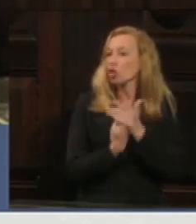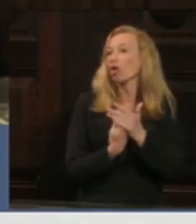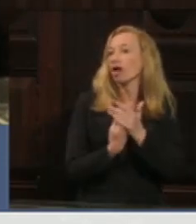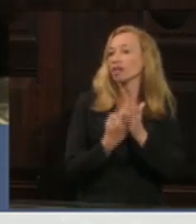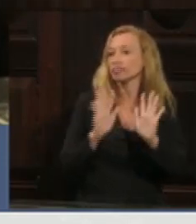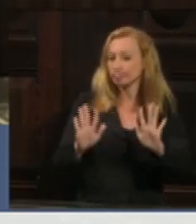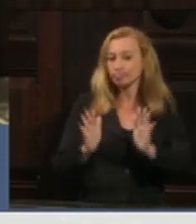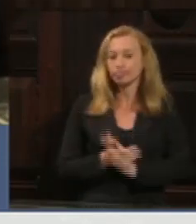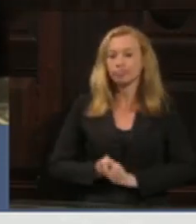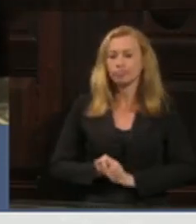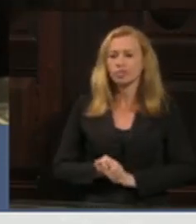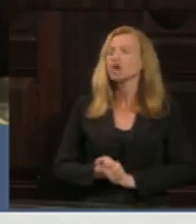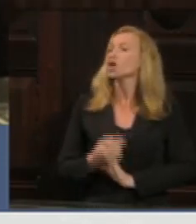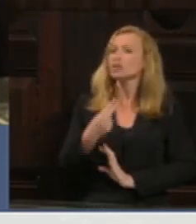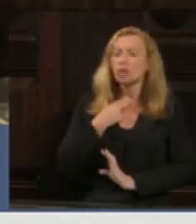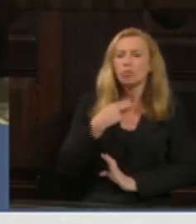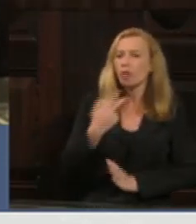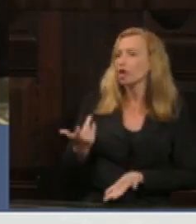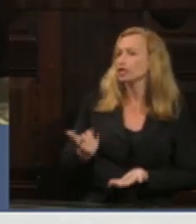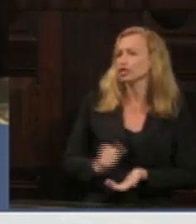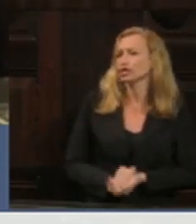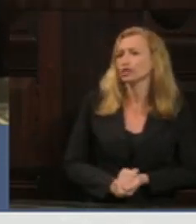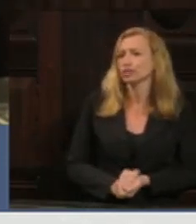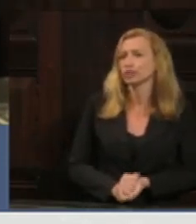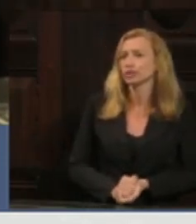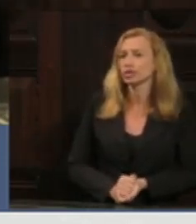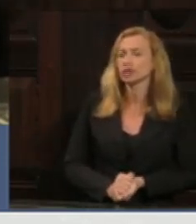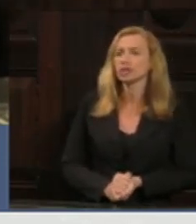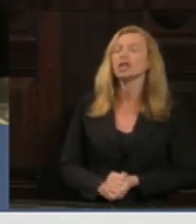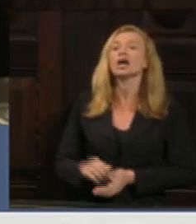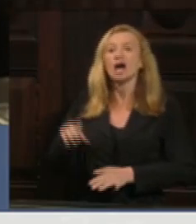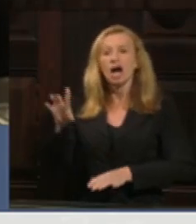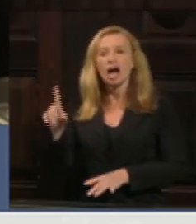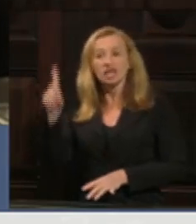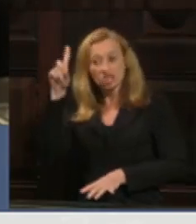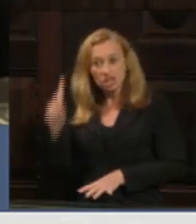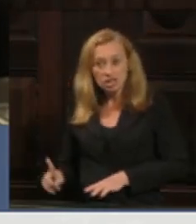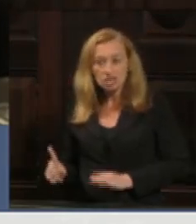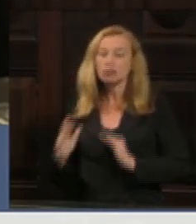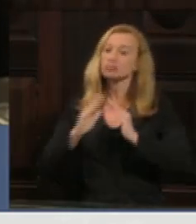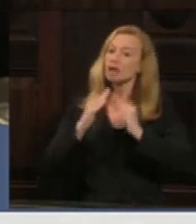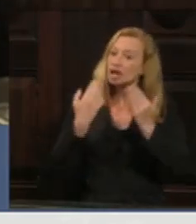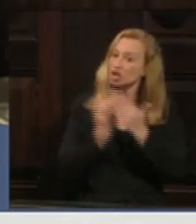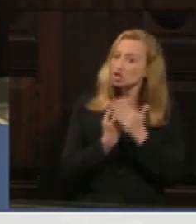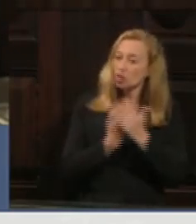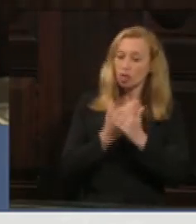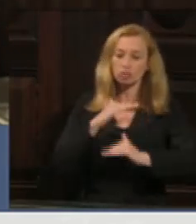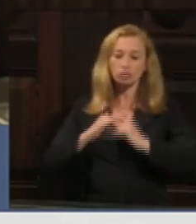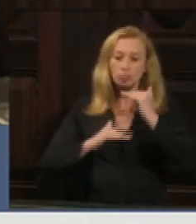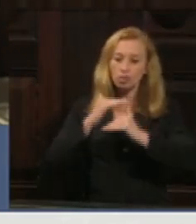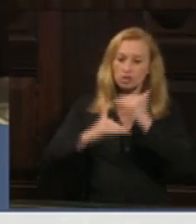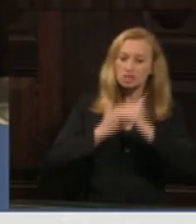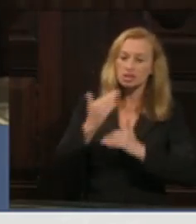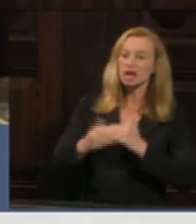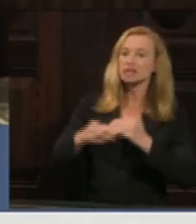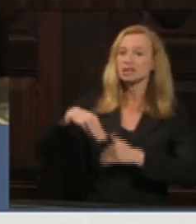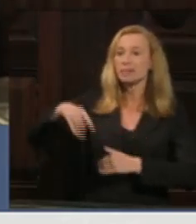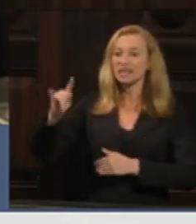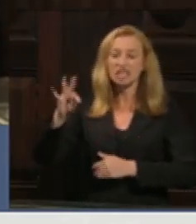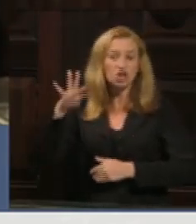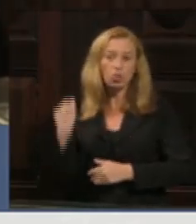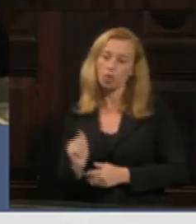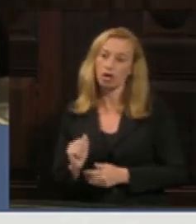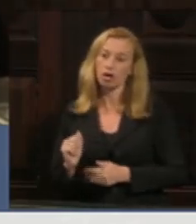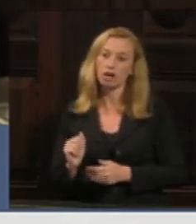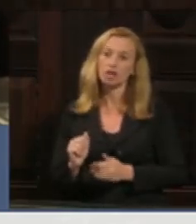vereador, não se pode tirar as escolas, as direções escolares do processo de matrícula. As escolas e as